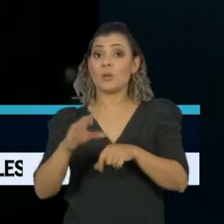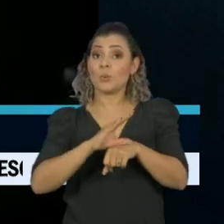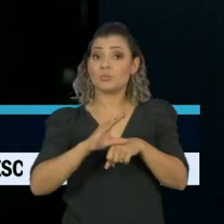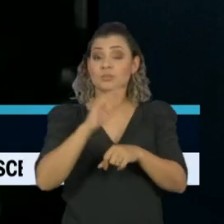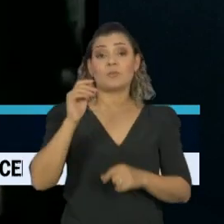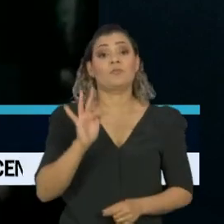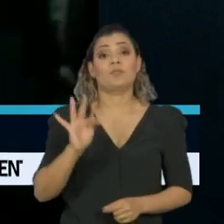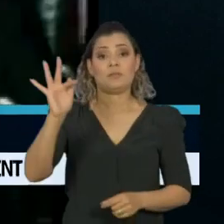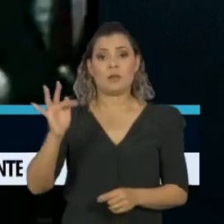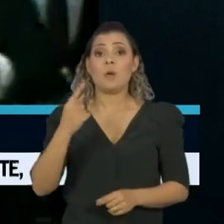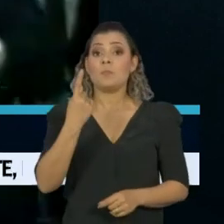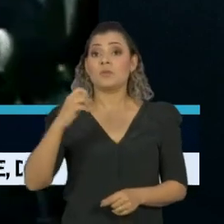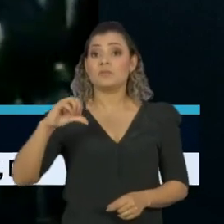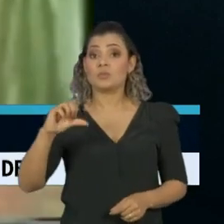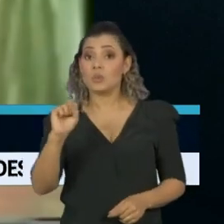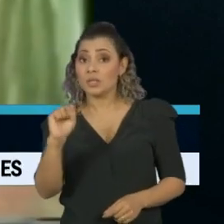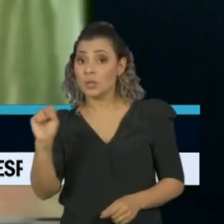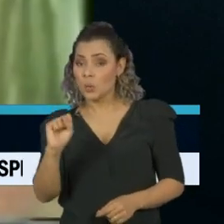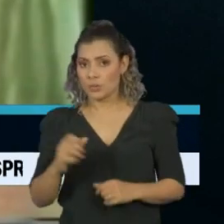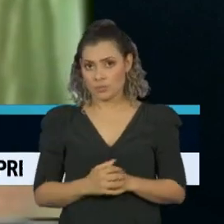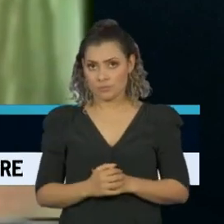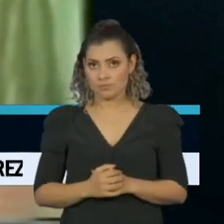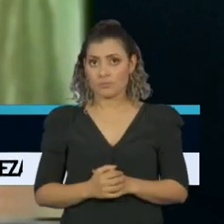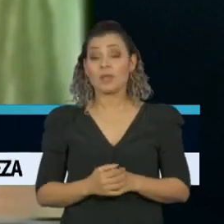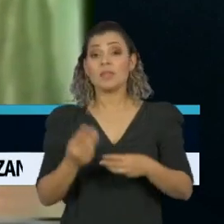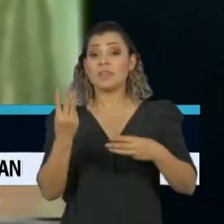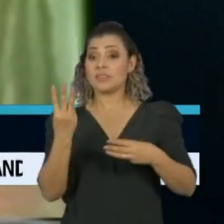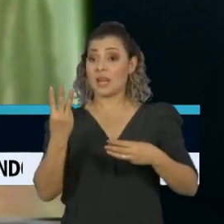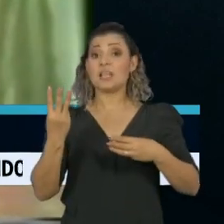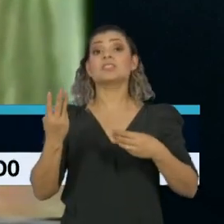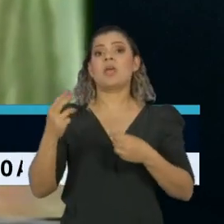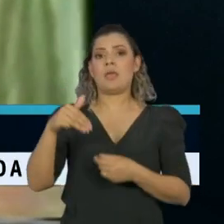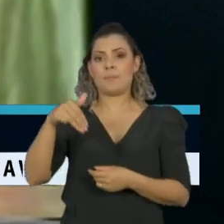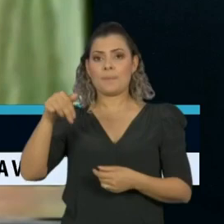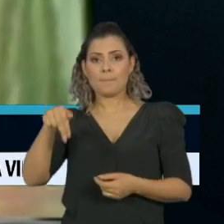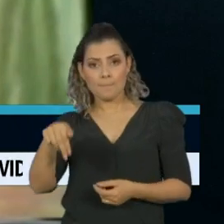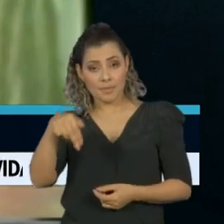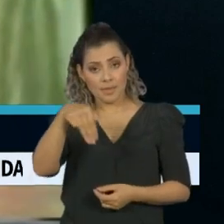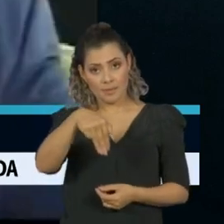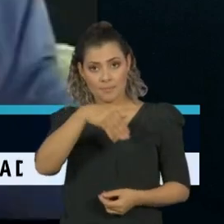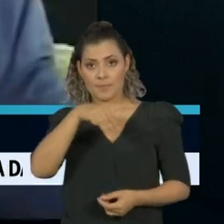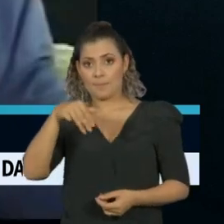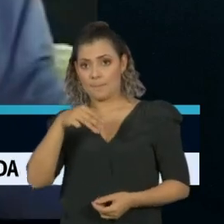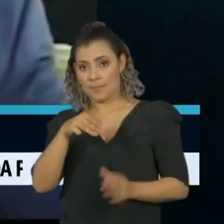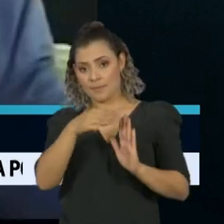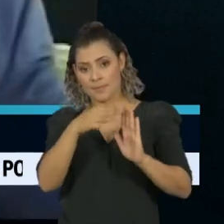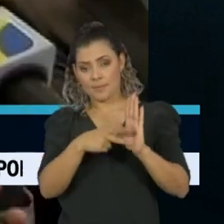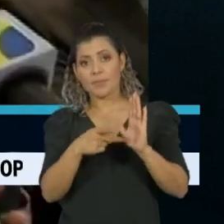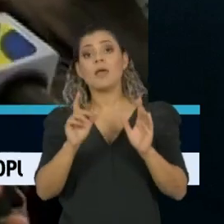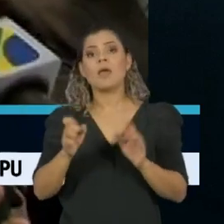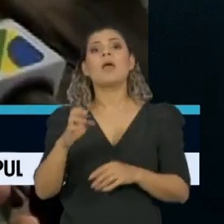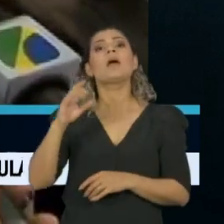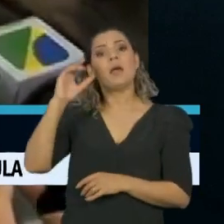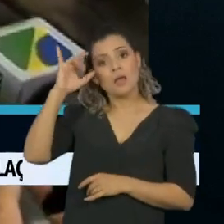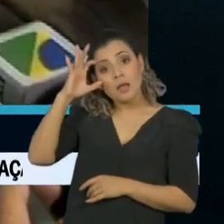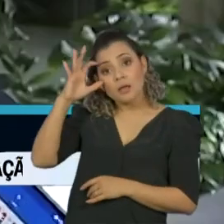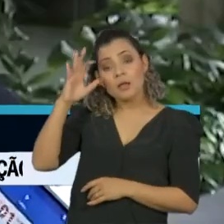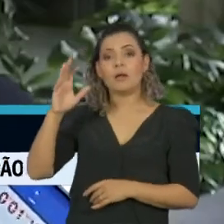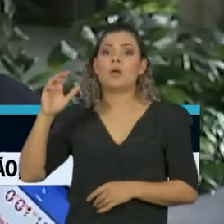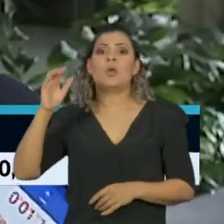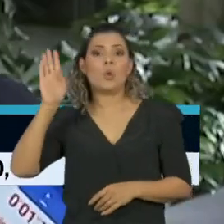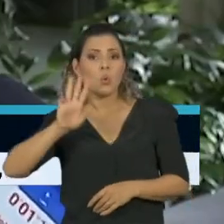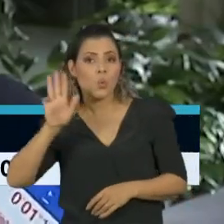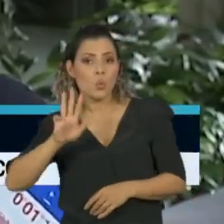constituição federal de 1988 as outras três mps devolvidas foram os governos sarney lula dilma com a